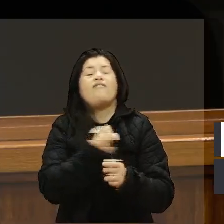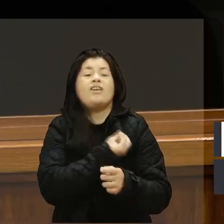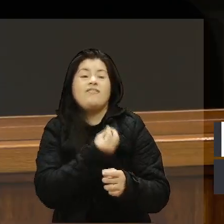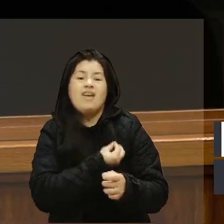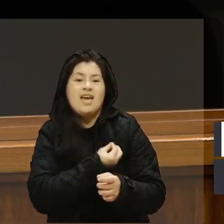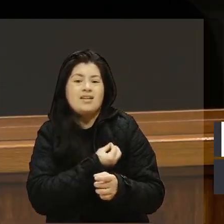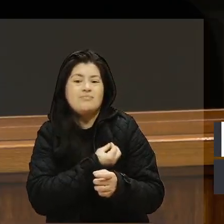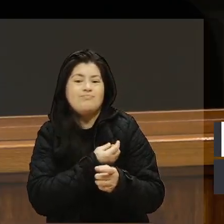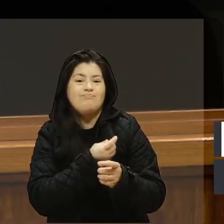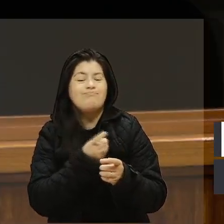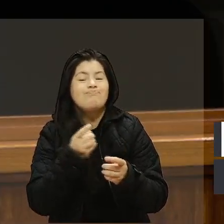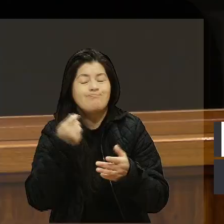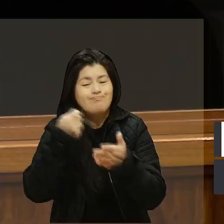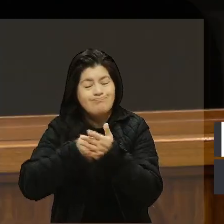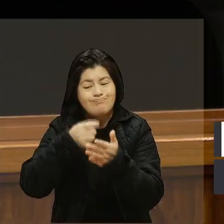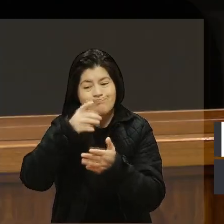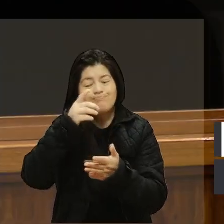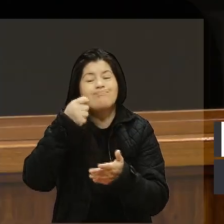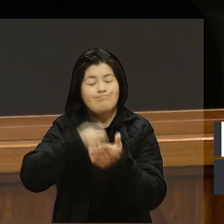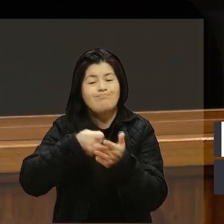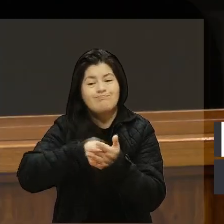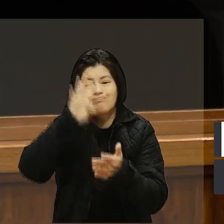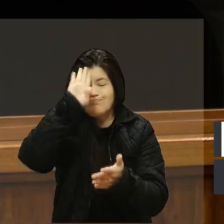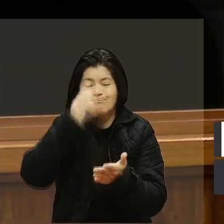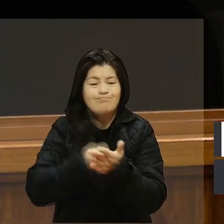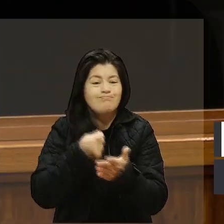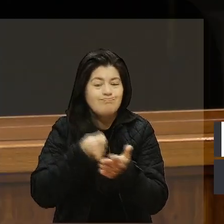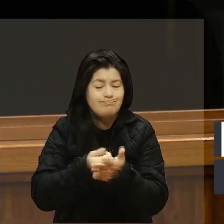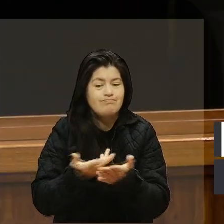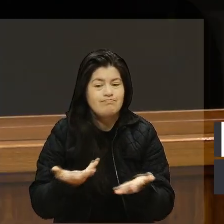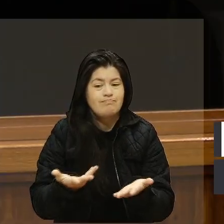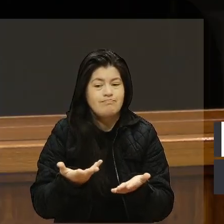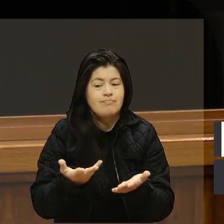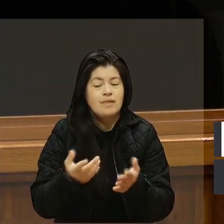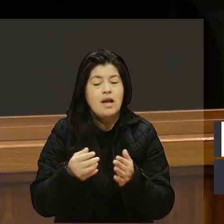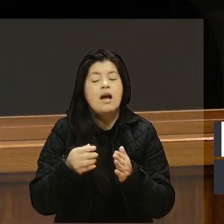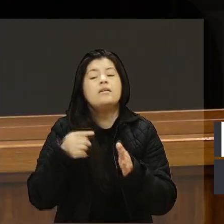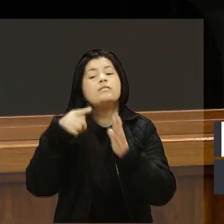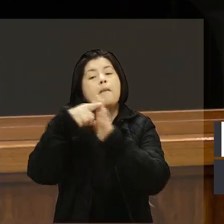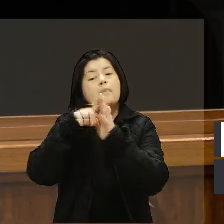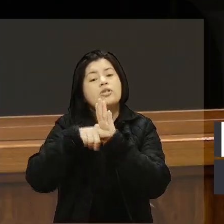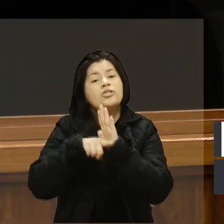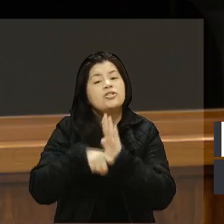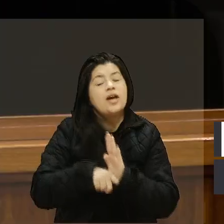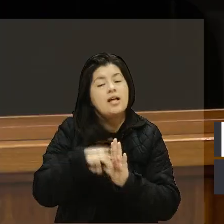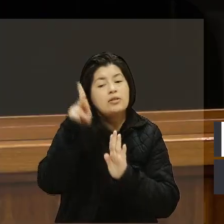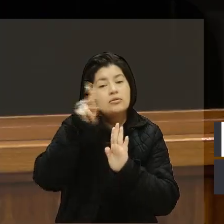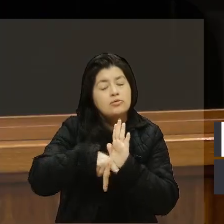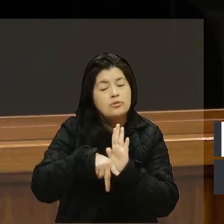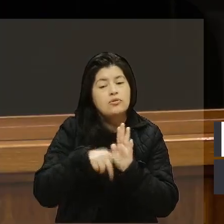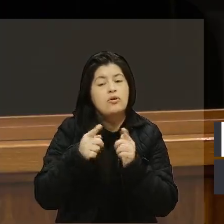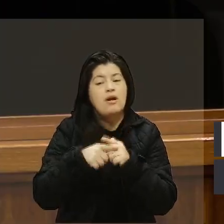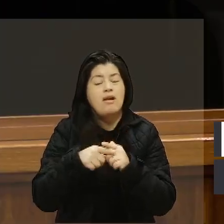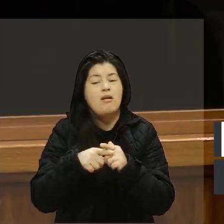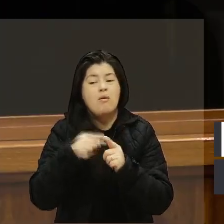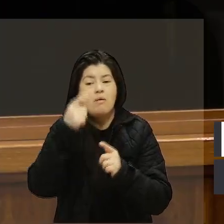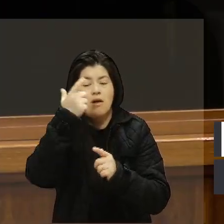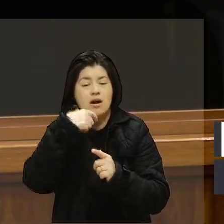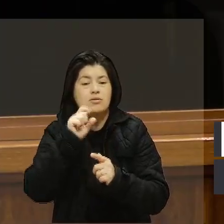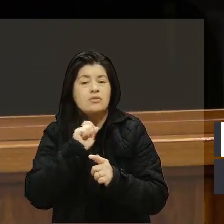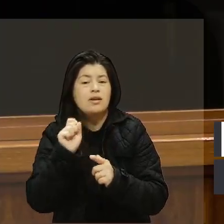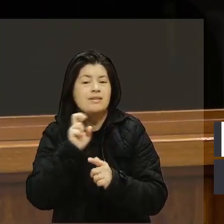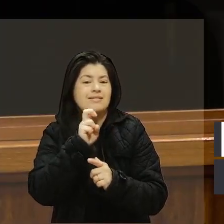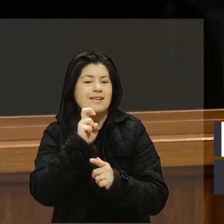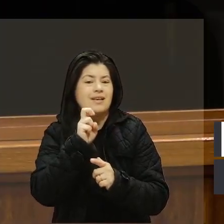vamos banalizar a democracia. Em relação ao projeto, eu acho que... não, a gente, 5 minutos,